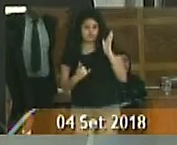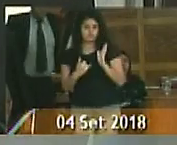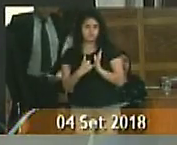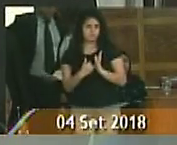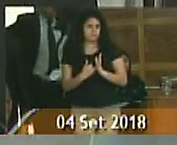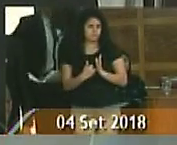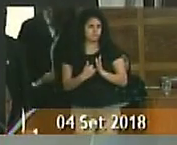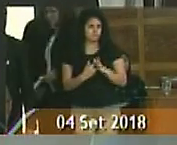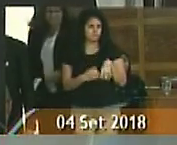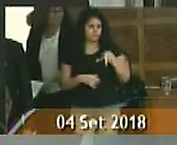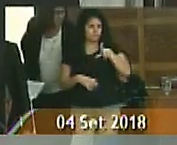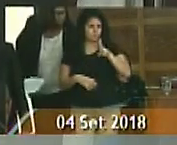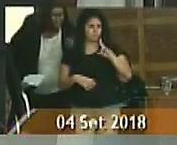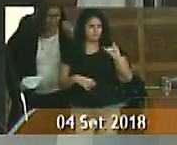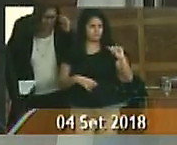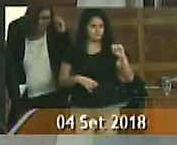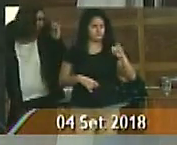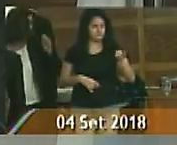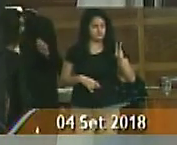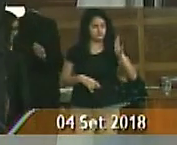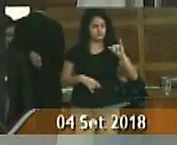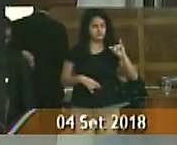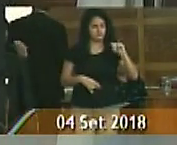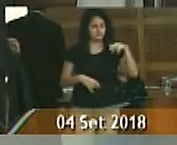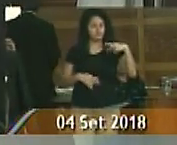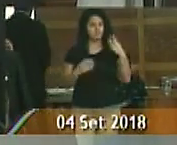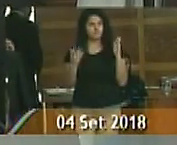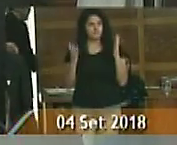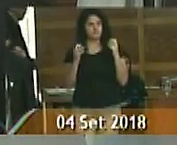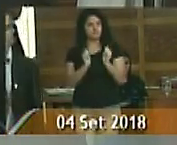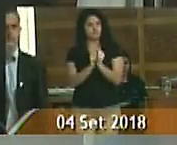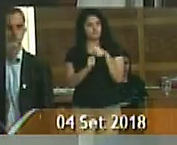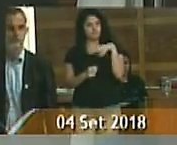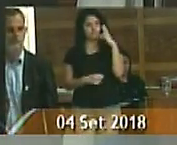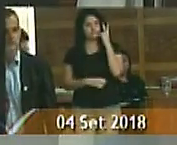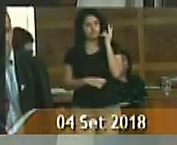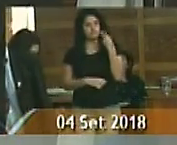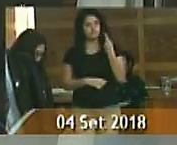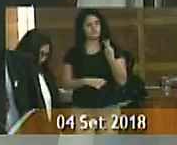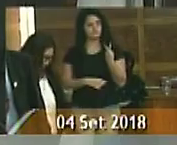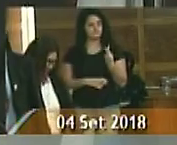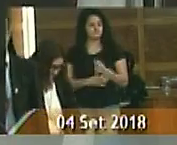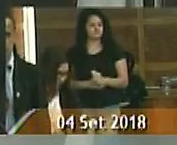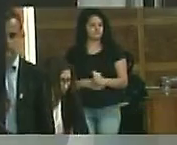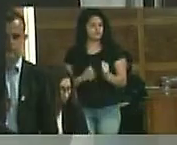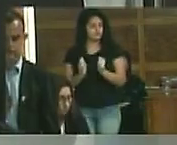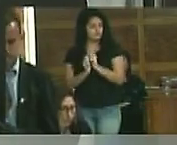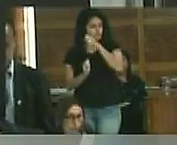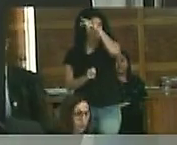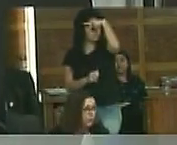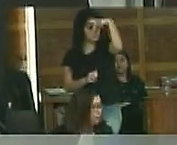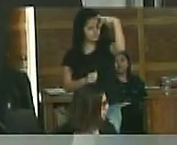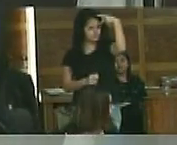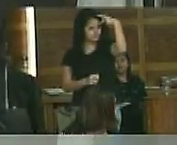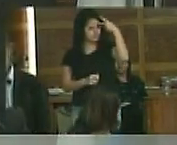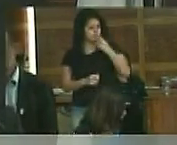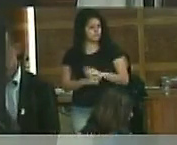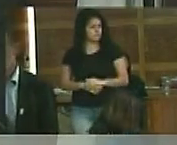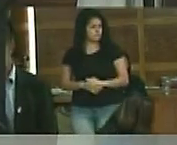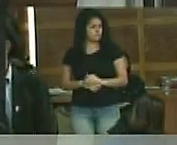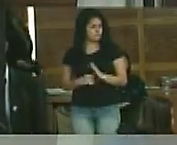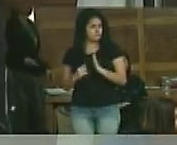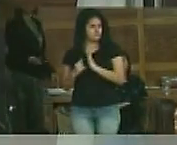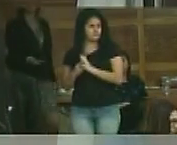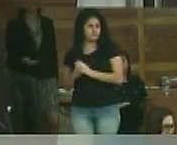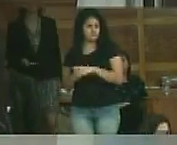do Luizinho, parabenizar ele junto com o vereador Elinho também, né? O vereador Elinho, juntamente com o prefeito Fernando Jordão, indicaram o Luizinho, que tem